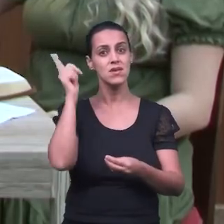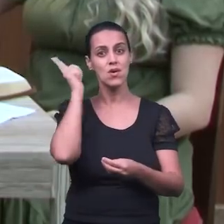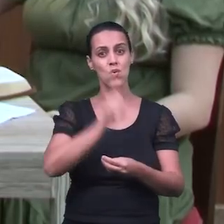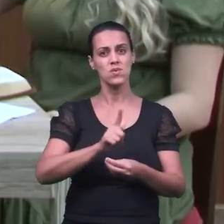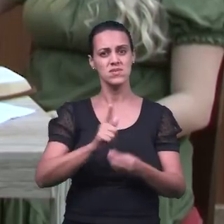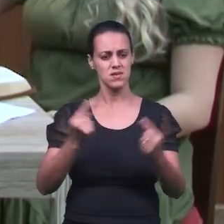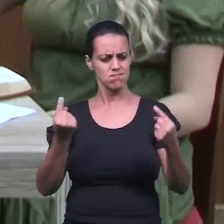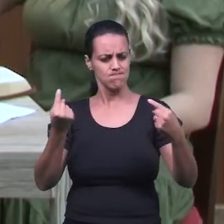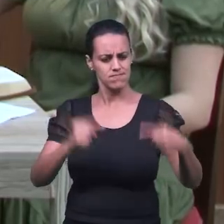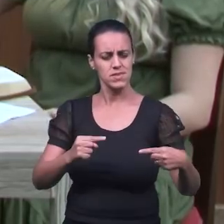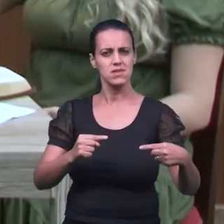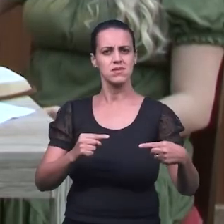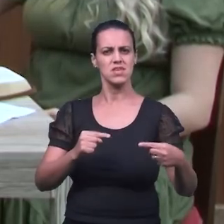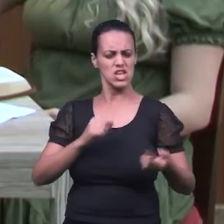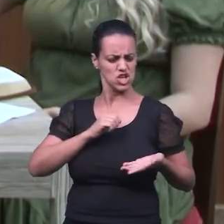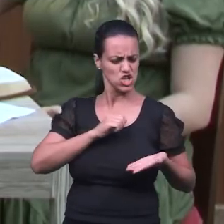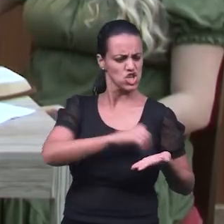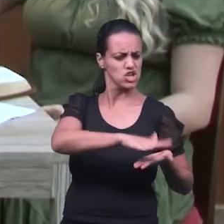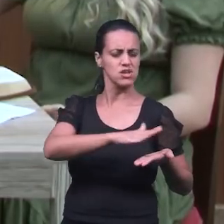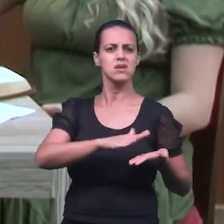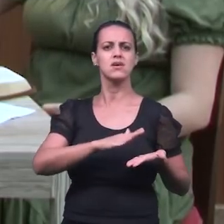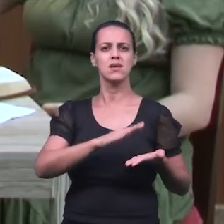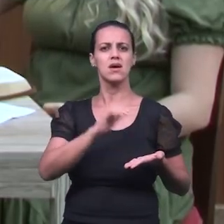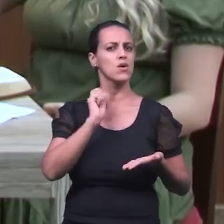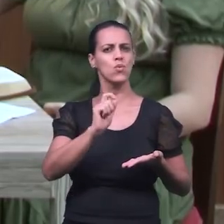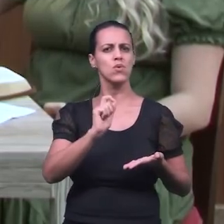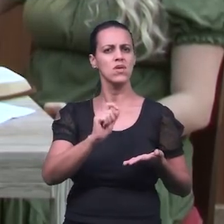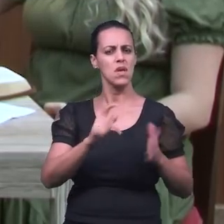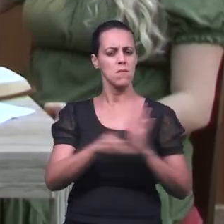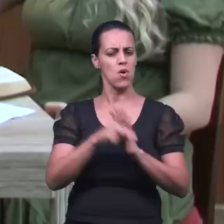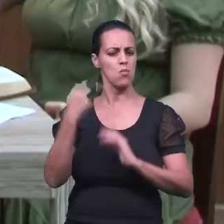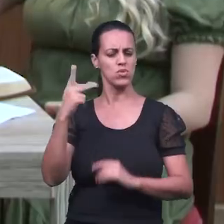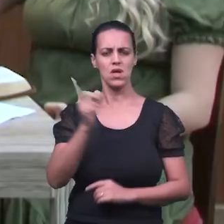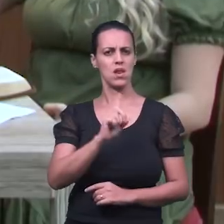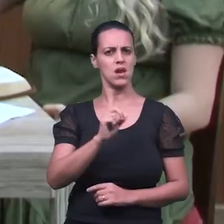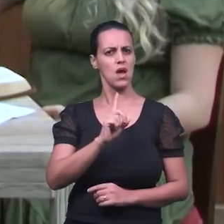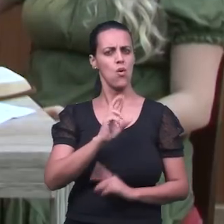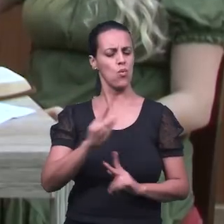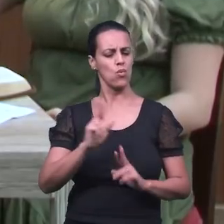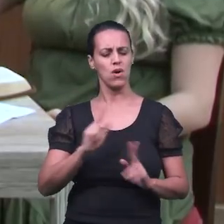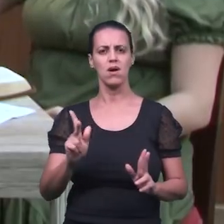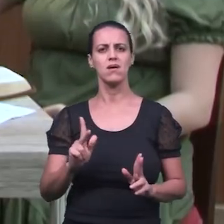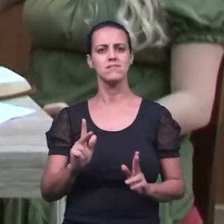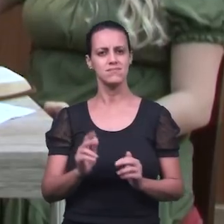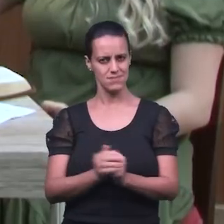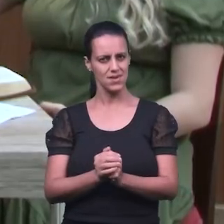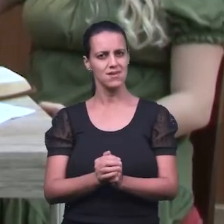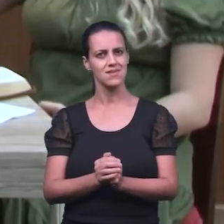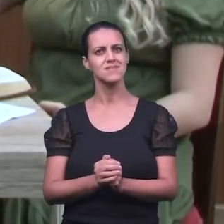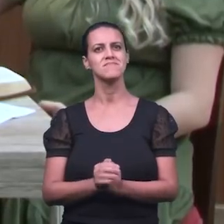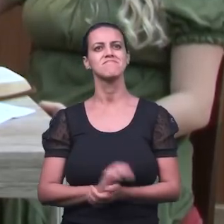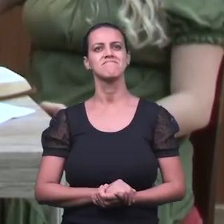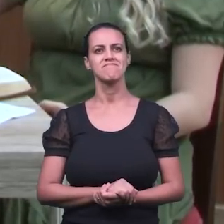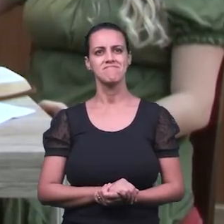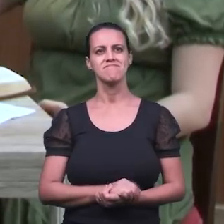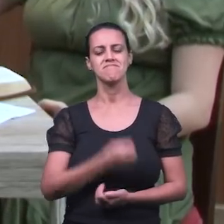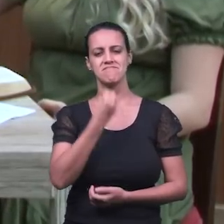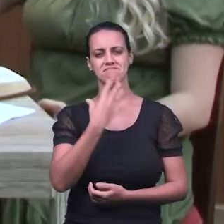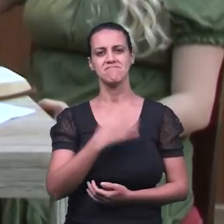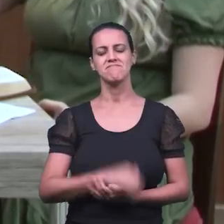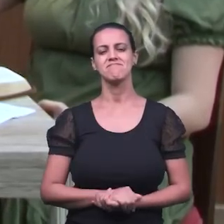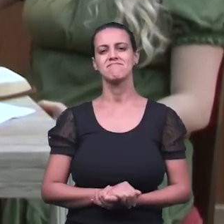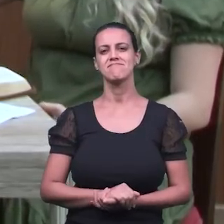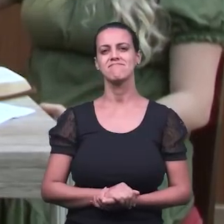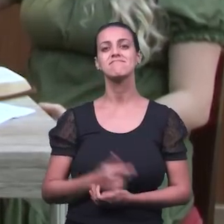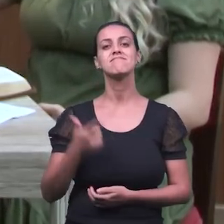combata e coloque para fora do corpo aquilo que não é dele. Não é isso? Louvado seja o nome do Senhor. Muito bom. Amém.